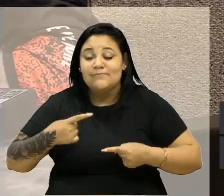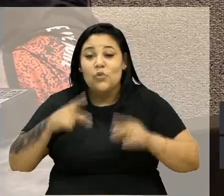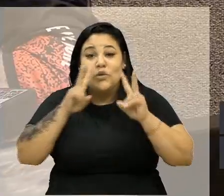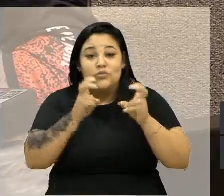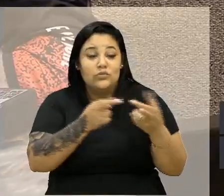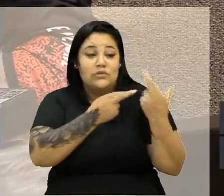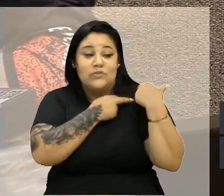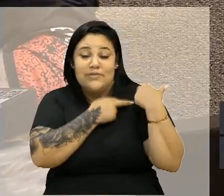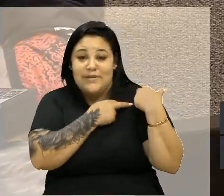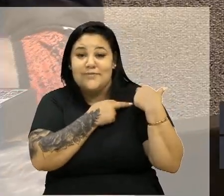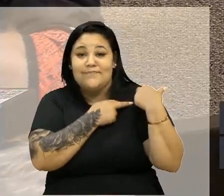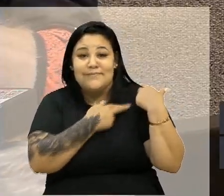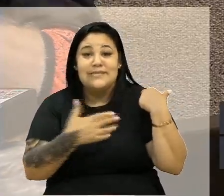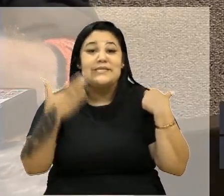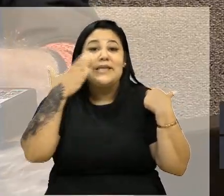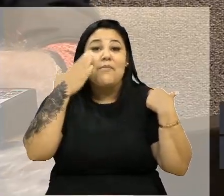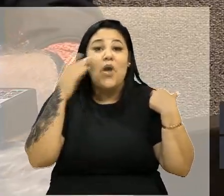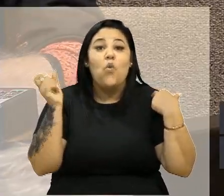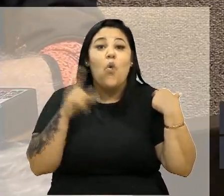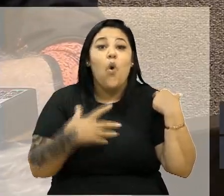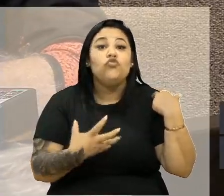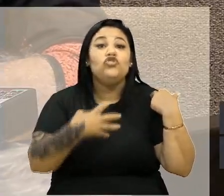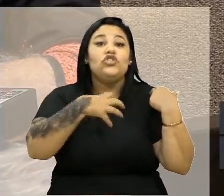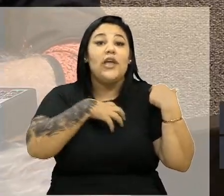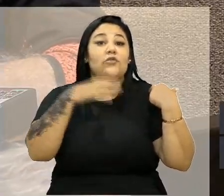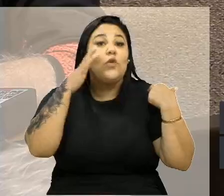responsabilidade, saber de que forma a gente vai